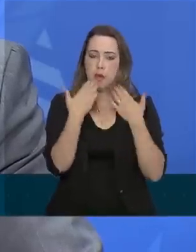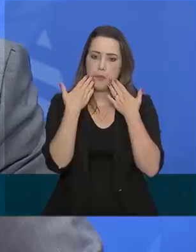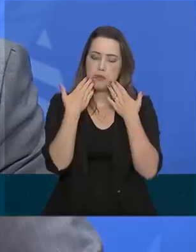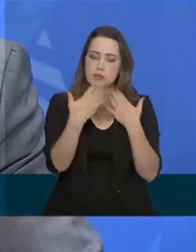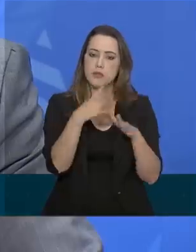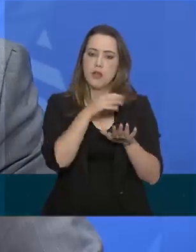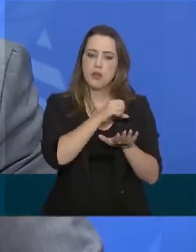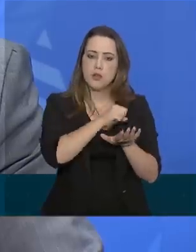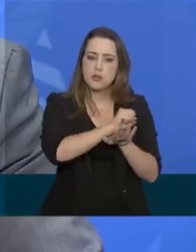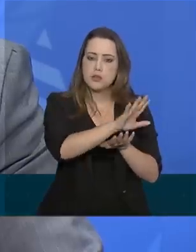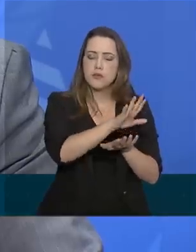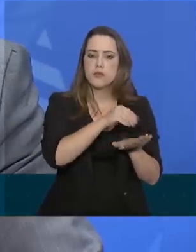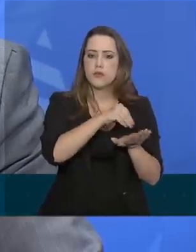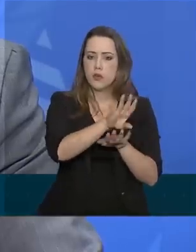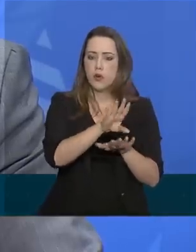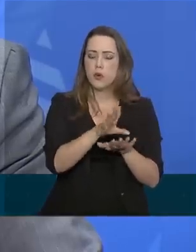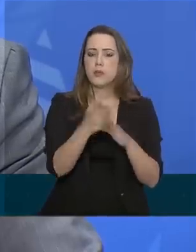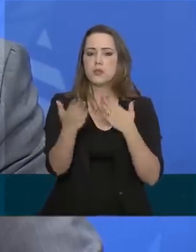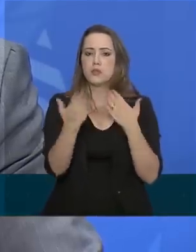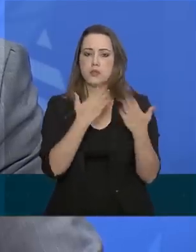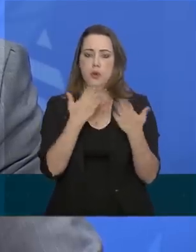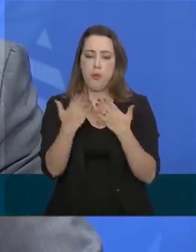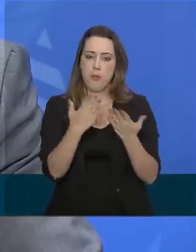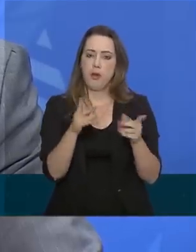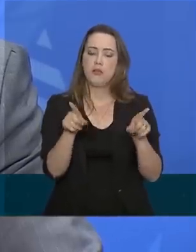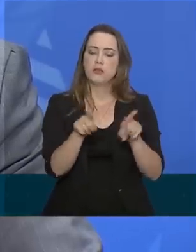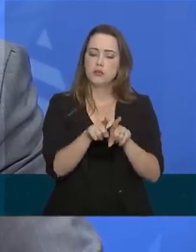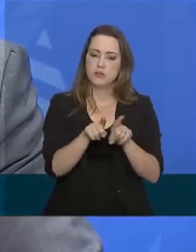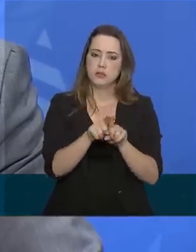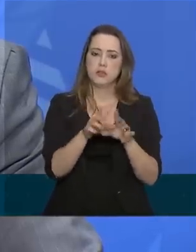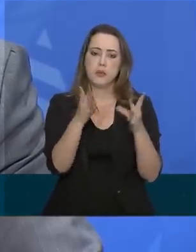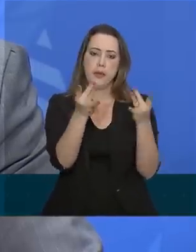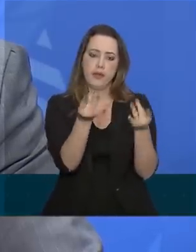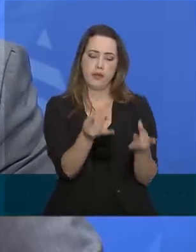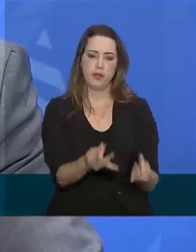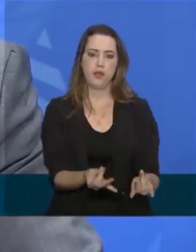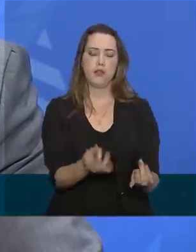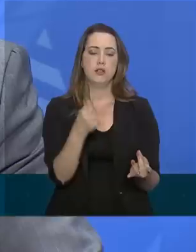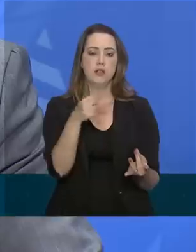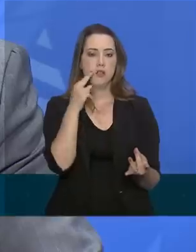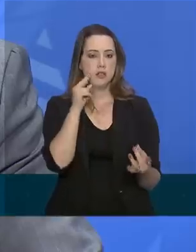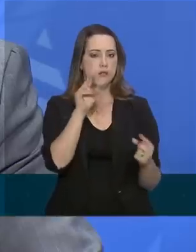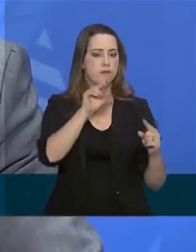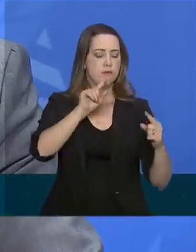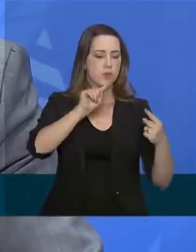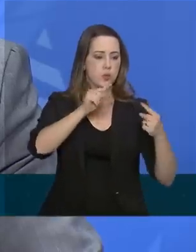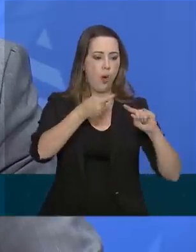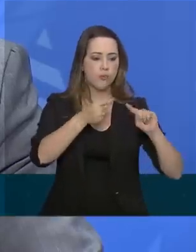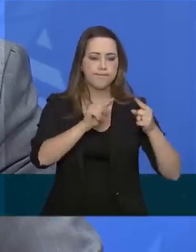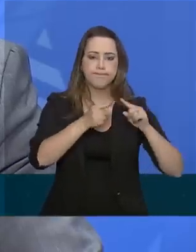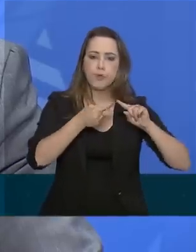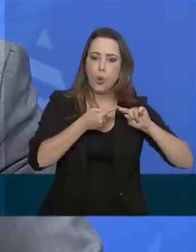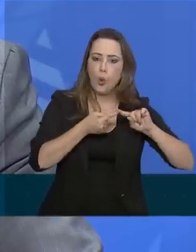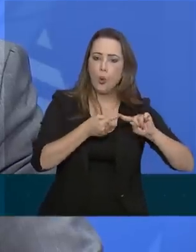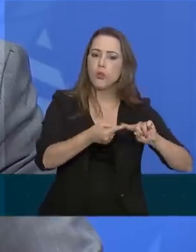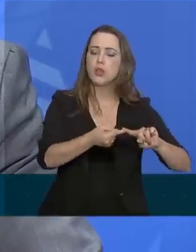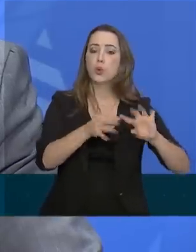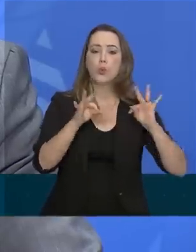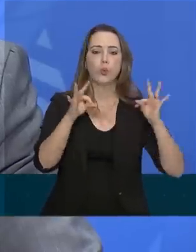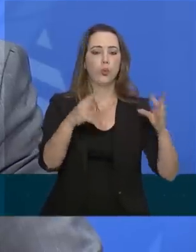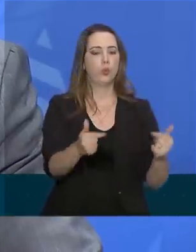informações fizeram suas ponderações e que alinharam as suas as suas visões com as nossas é claro